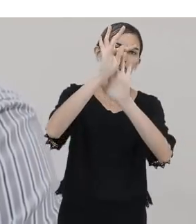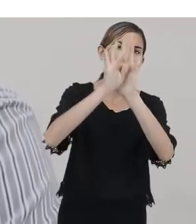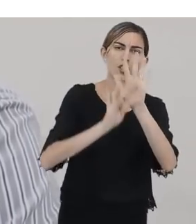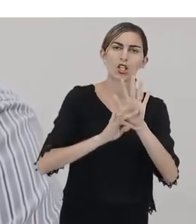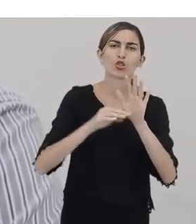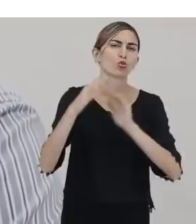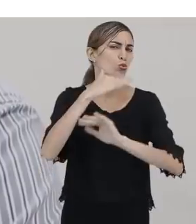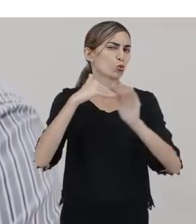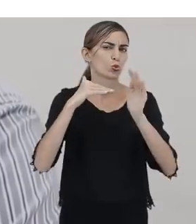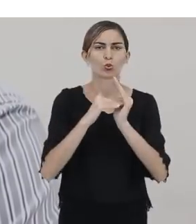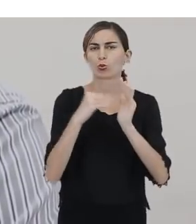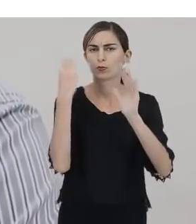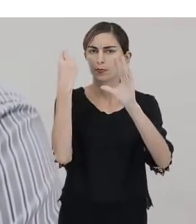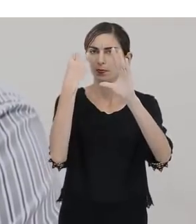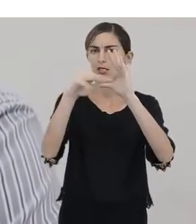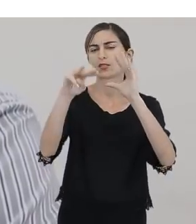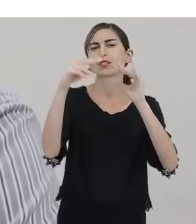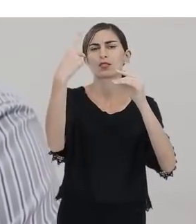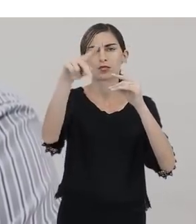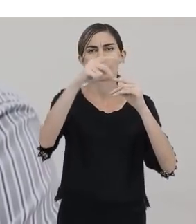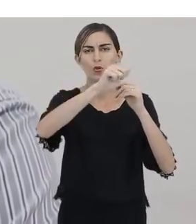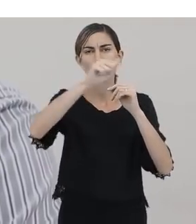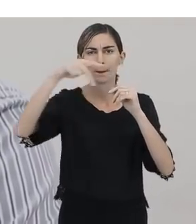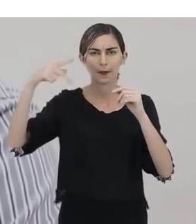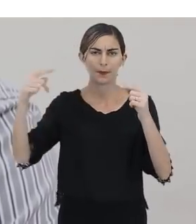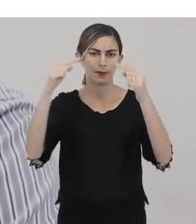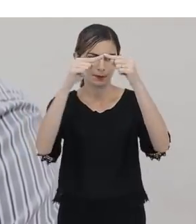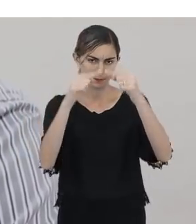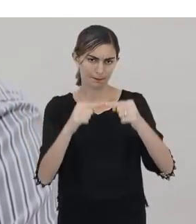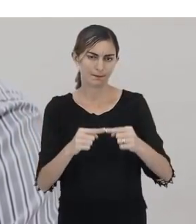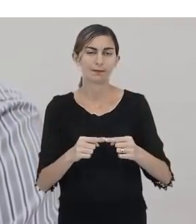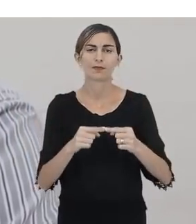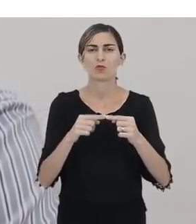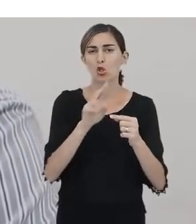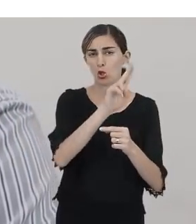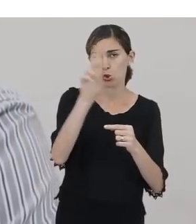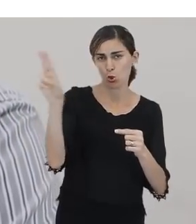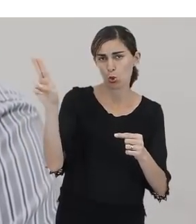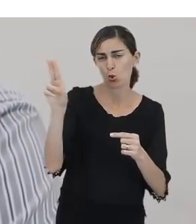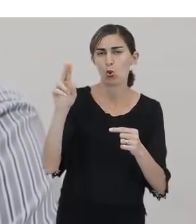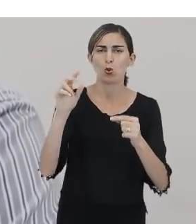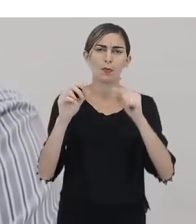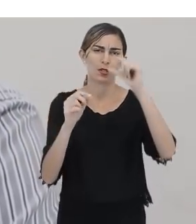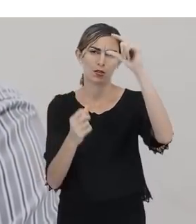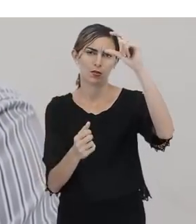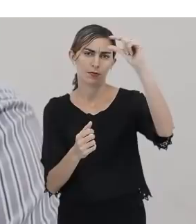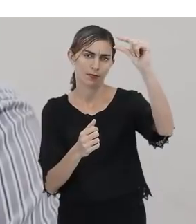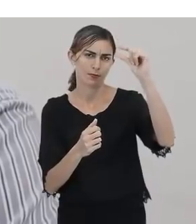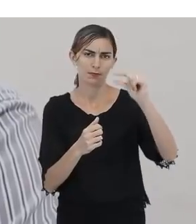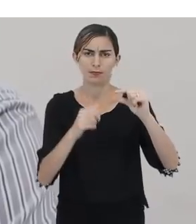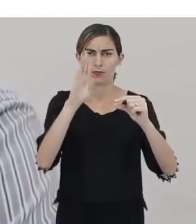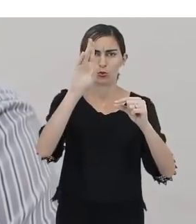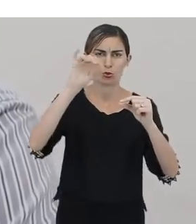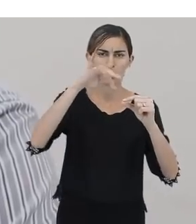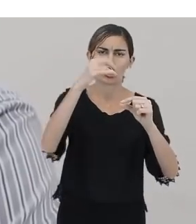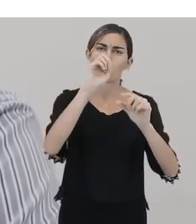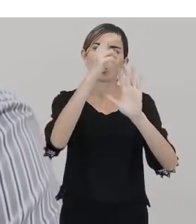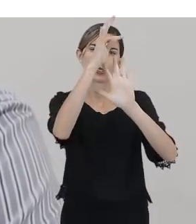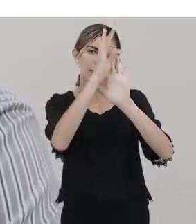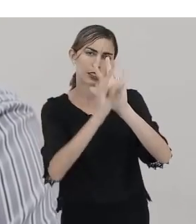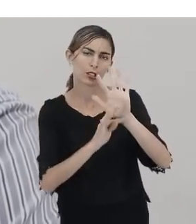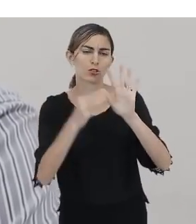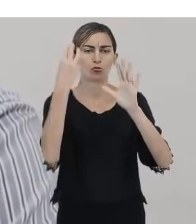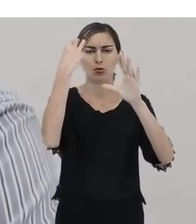é que todas as mensagens da sua aplicação, seja ela nome de botão, seja ela um texto,